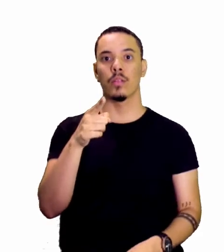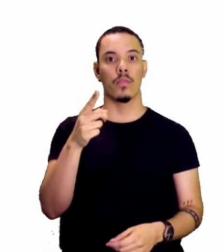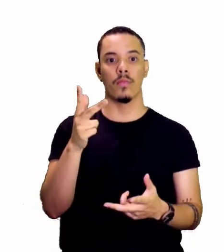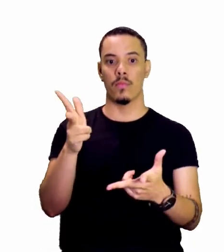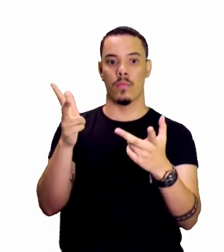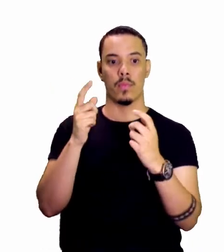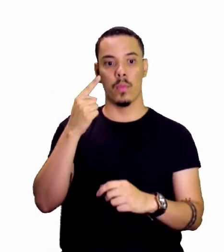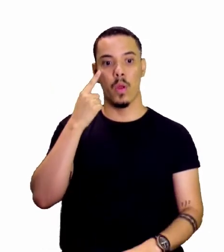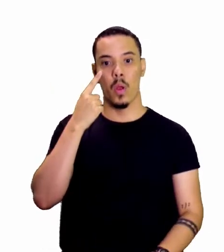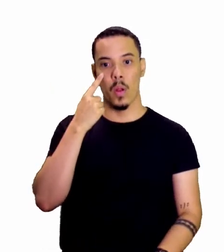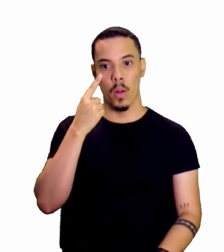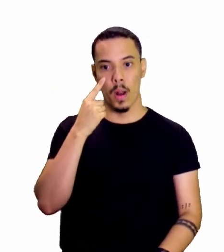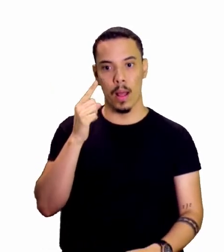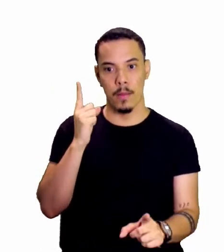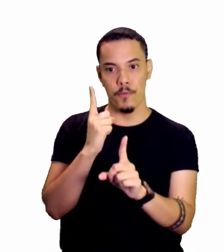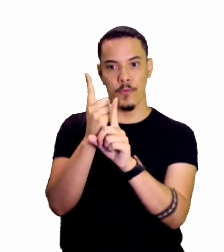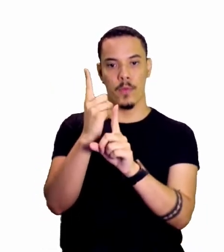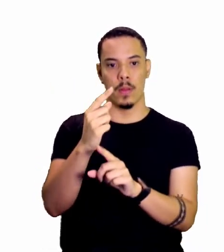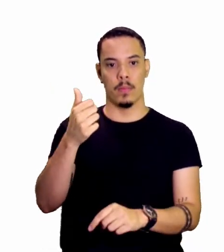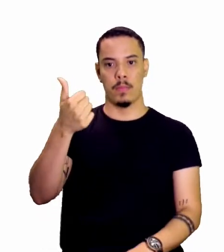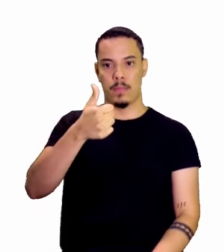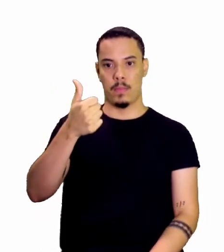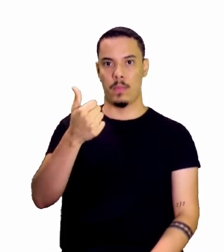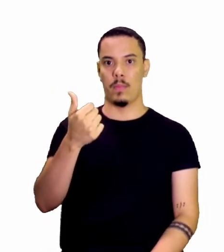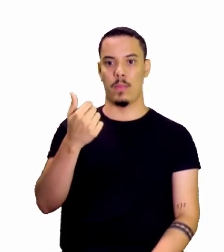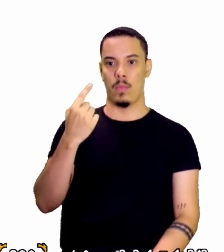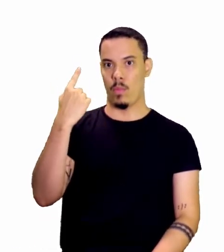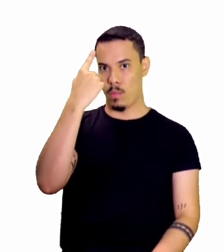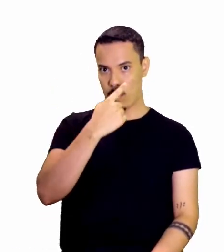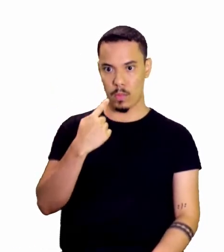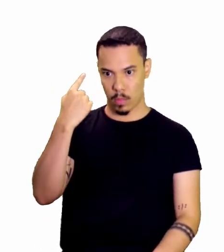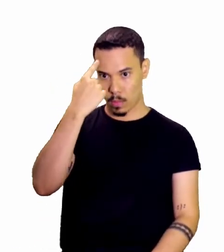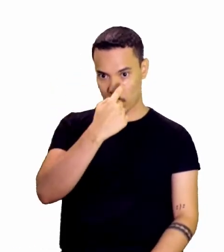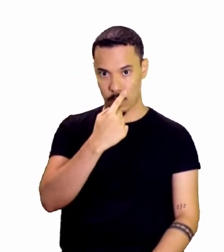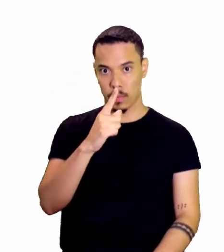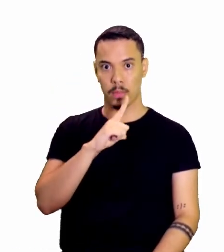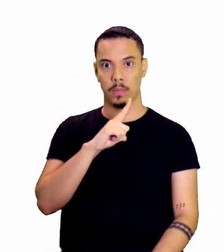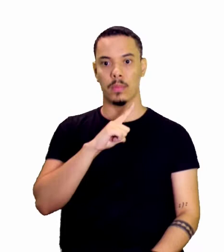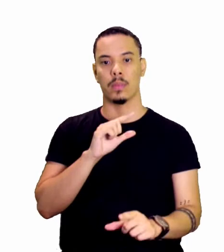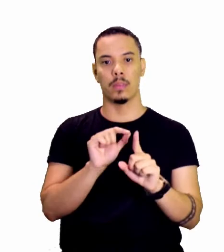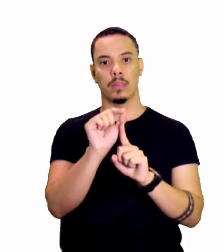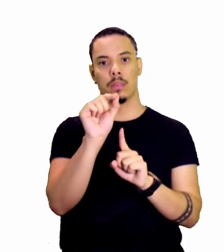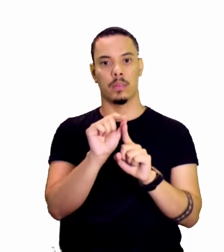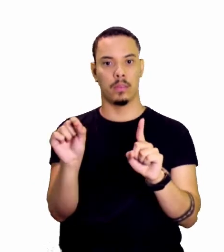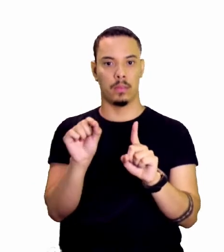olhar essa posição Oi gatinha